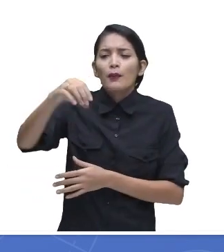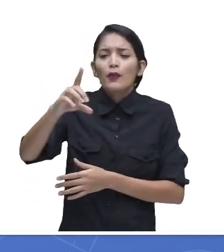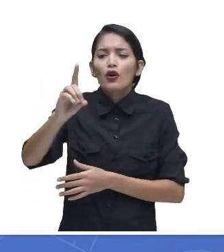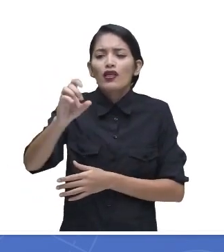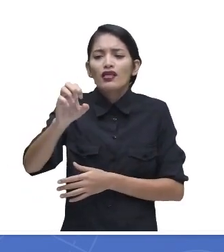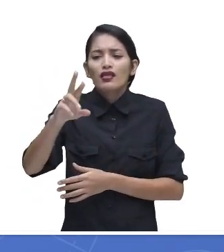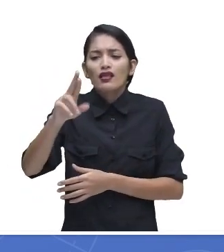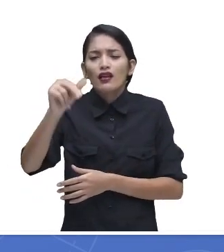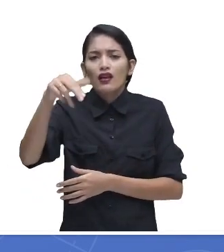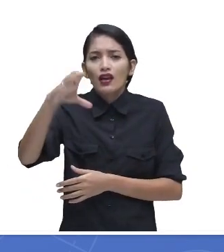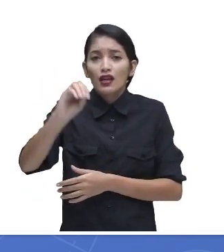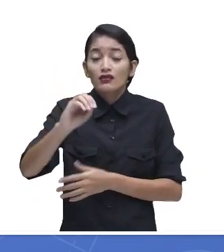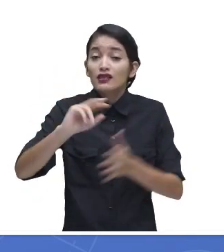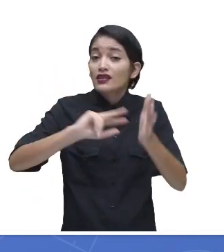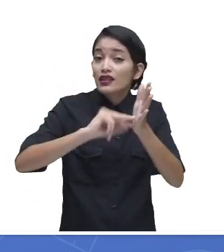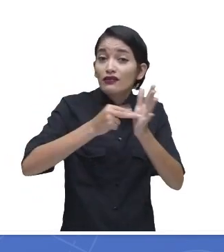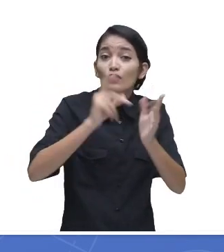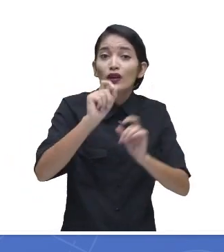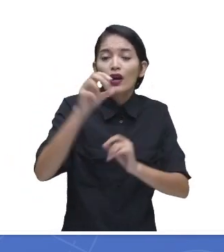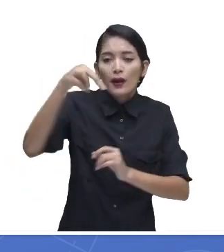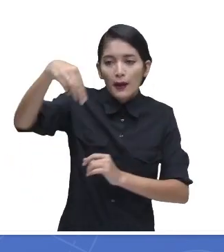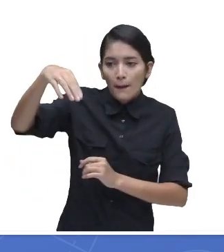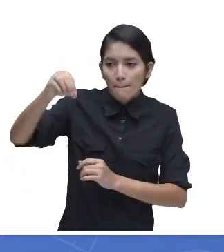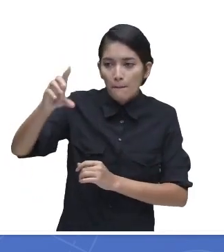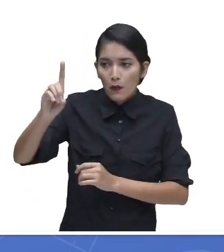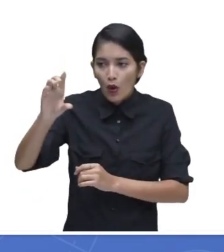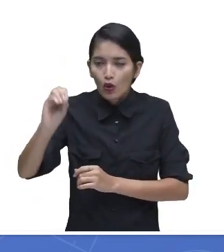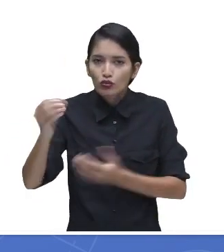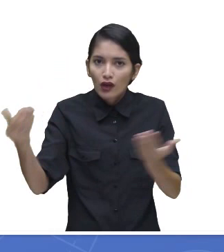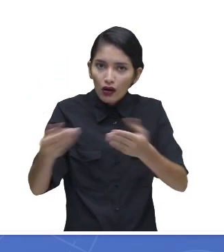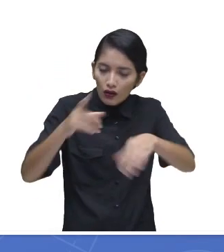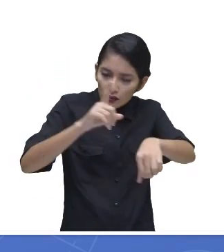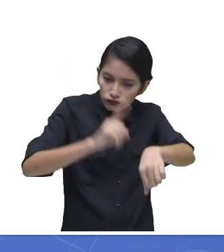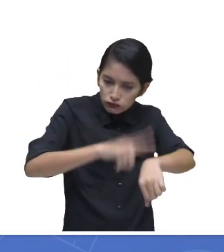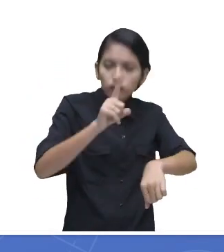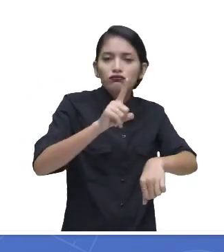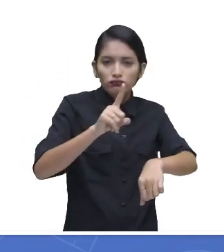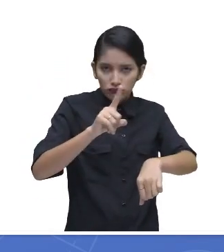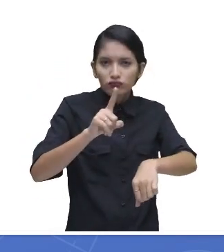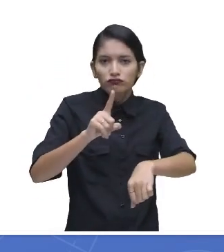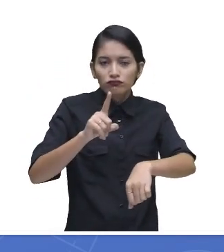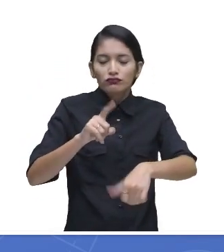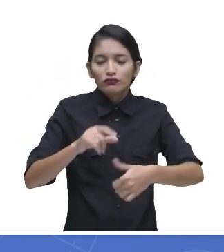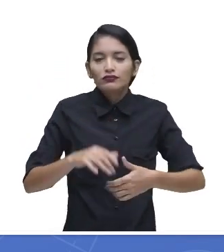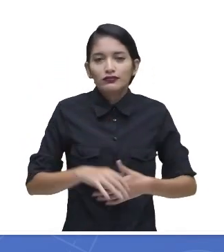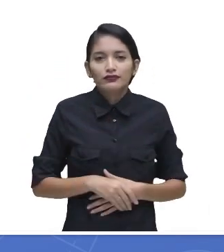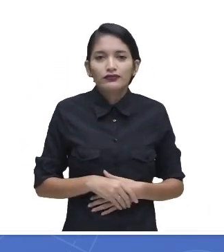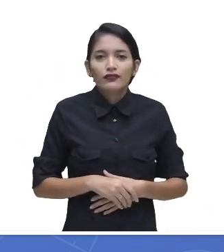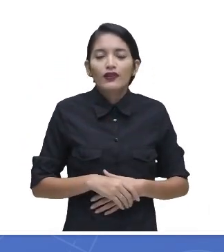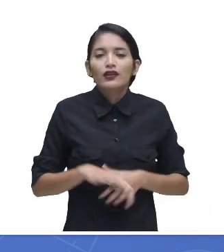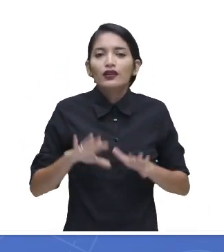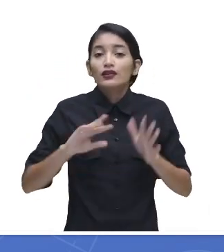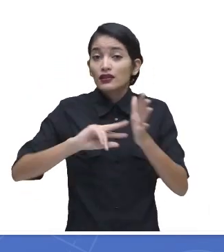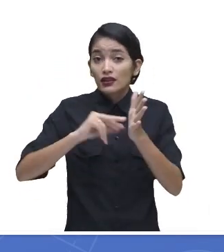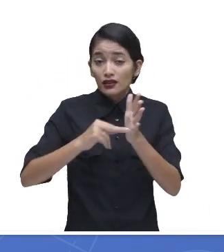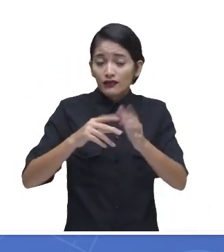dizer modo, agora mesmo, nesse instante, né? Nesse momento. Então, isso quer dizer moderno.